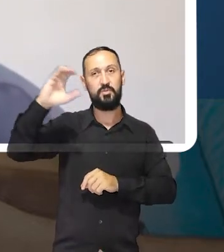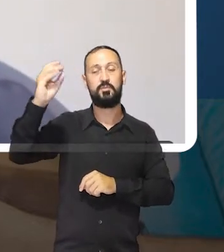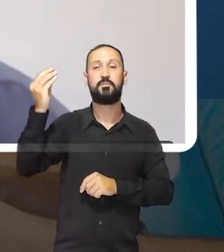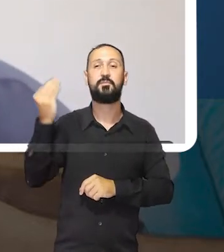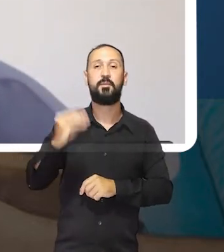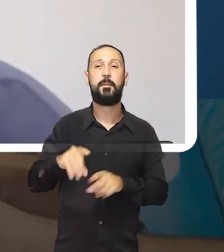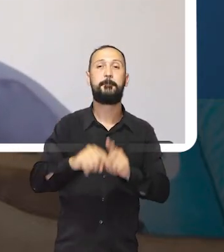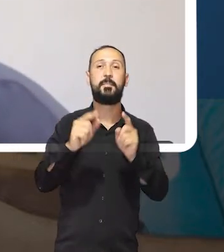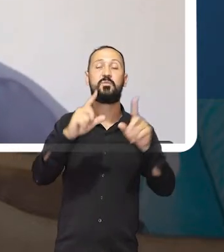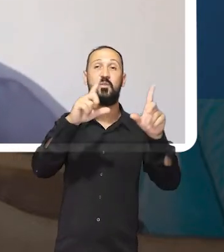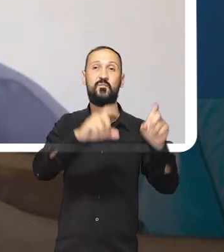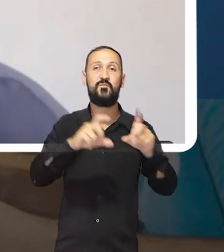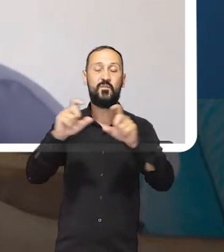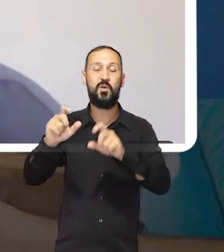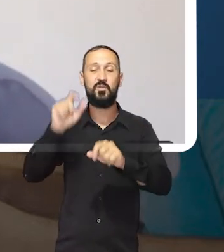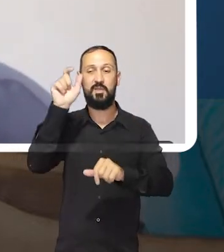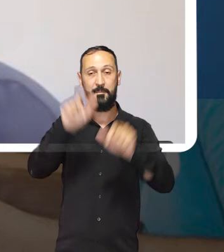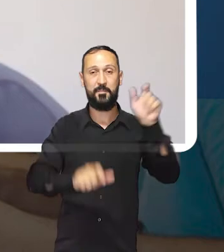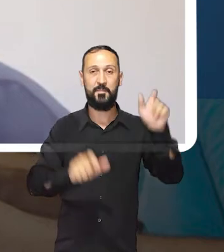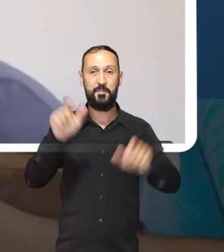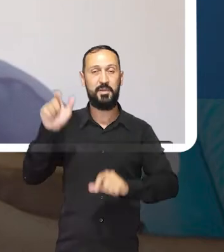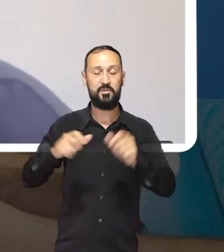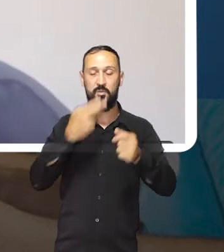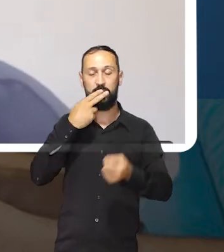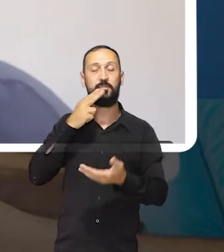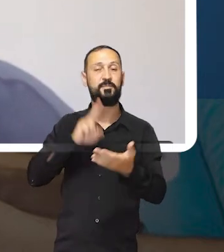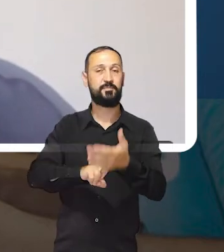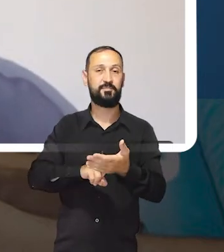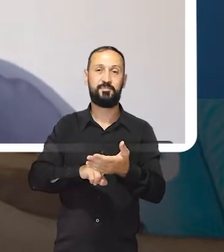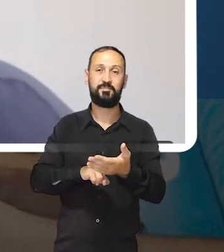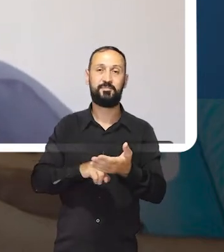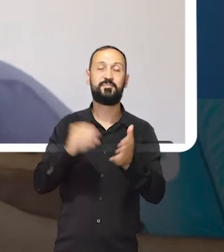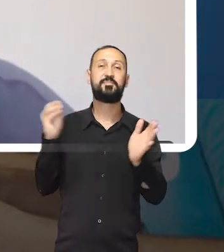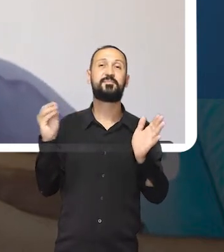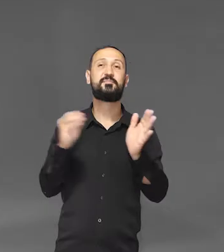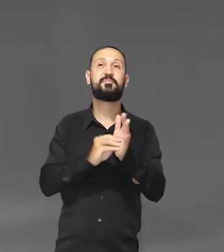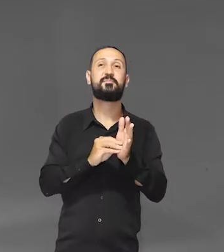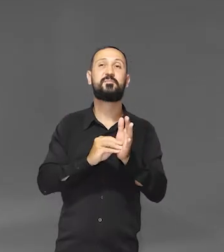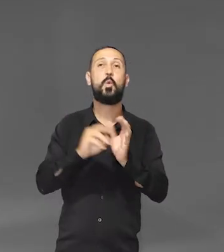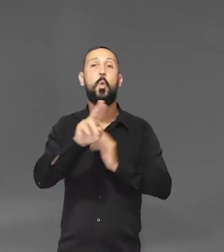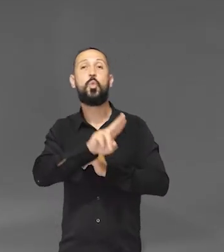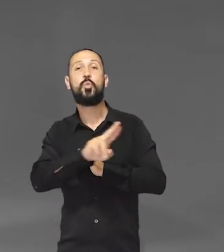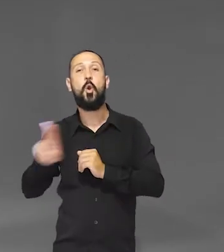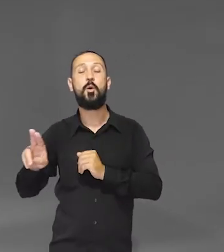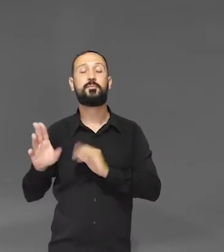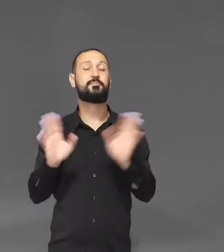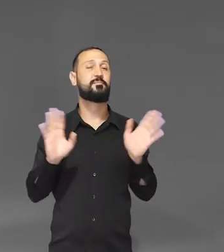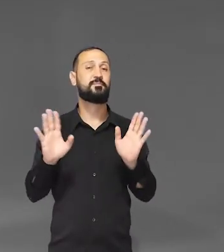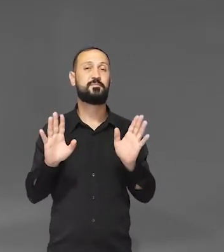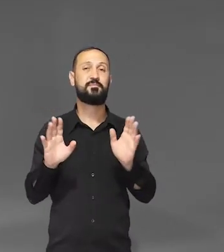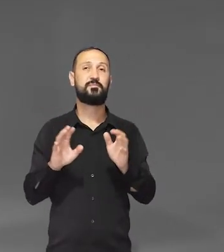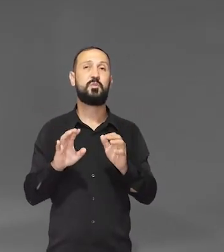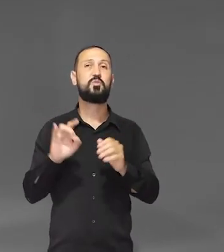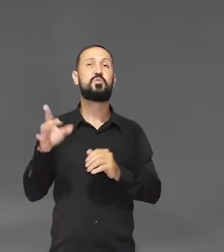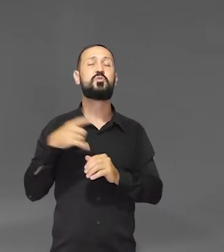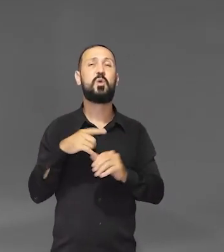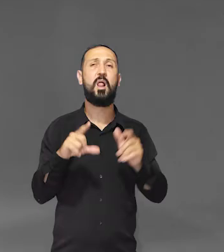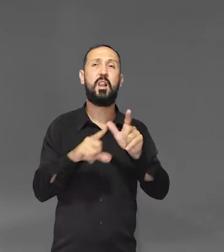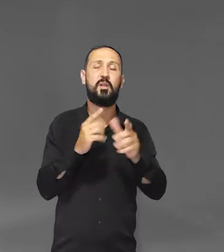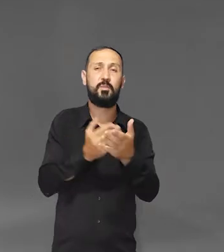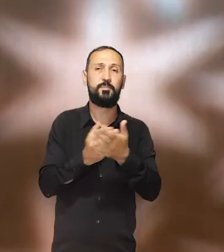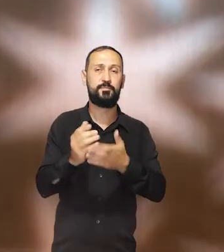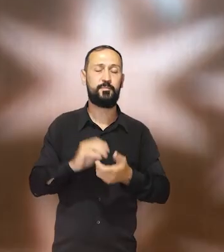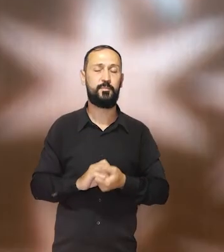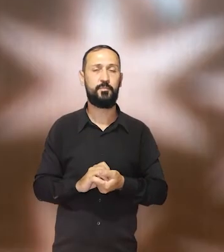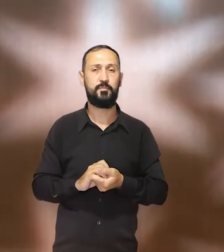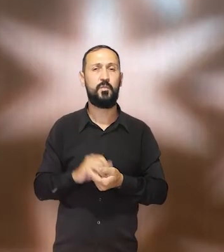Curitiba, mas eu não coloco foto das pessoas que escreveram as cartas e nem as enuncio o nome, apenas uma